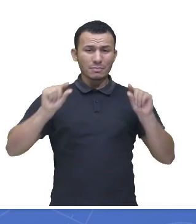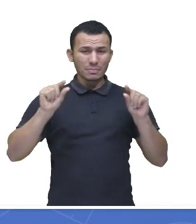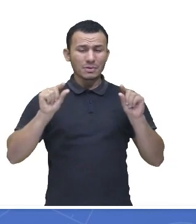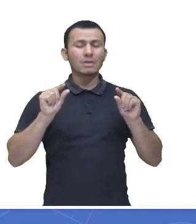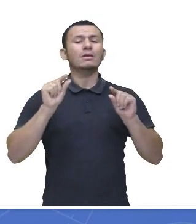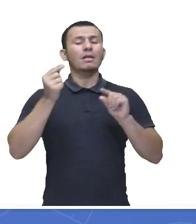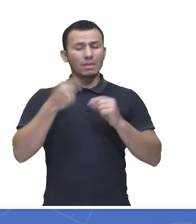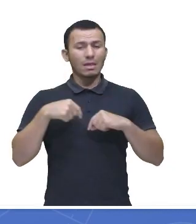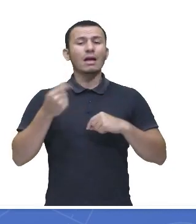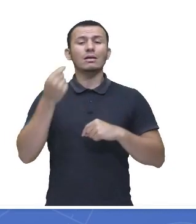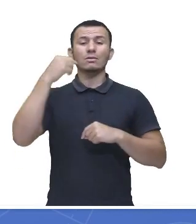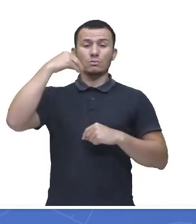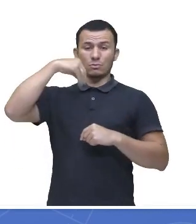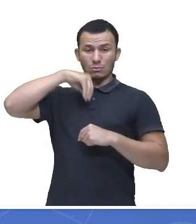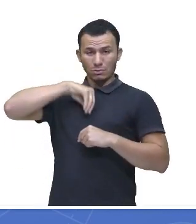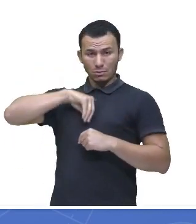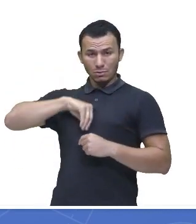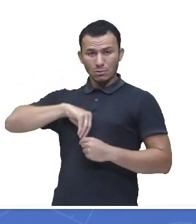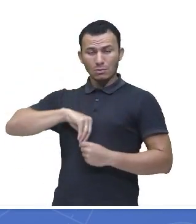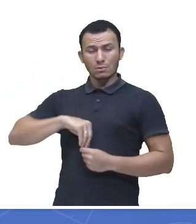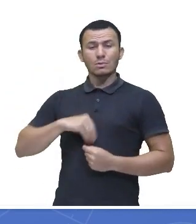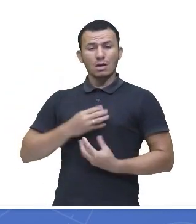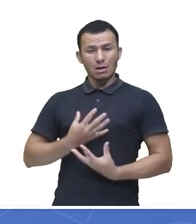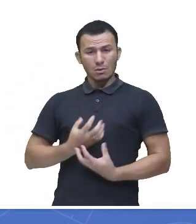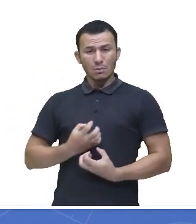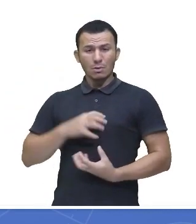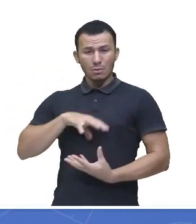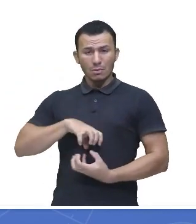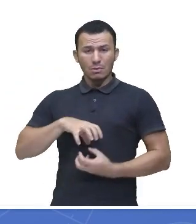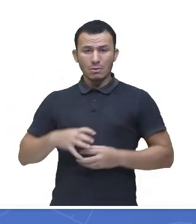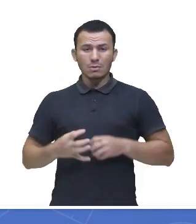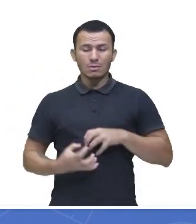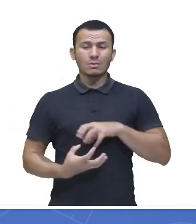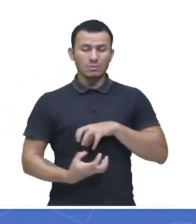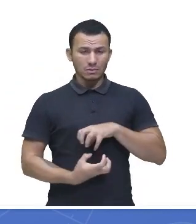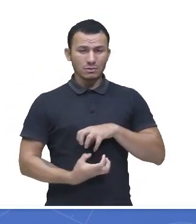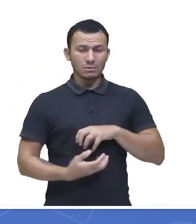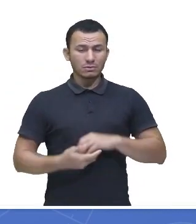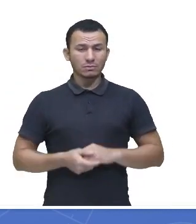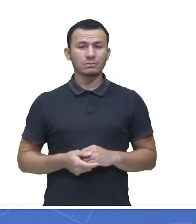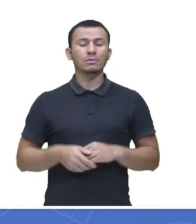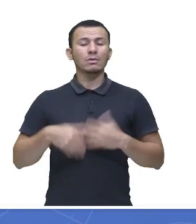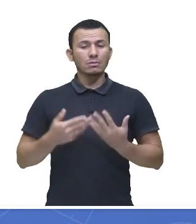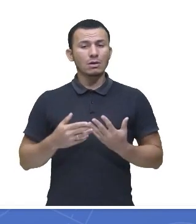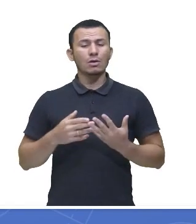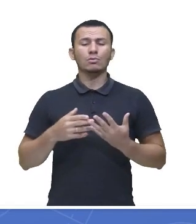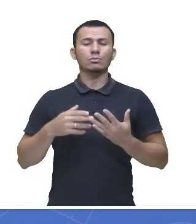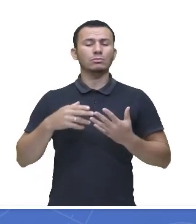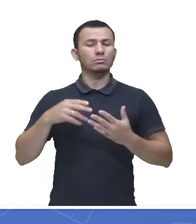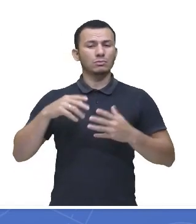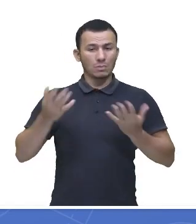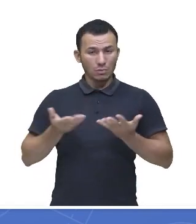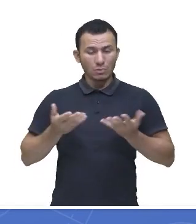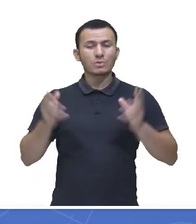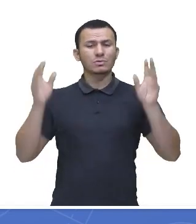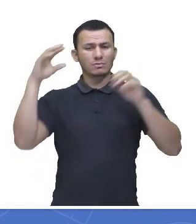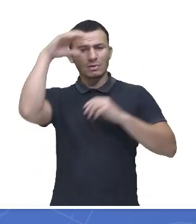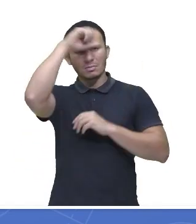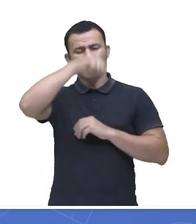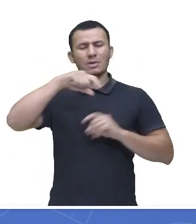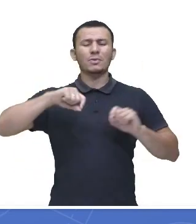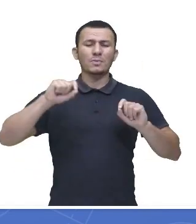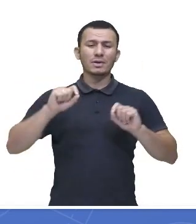ser assimilável, para que ele consiga ser absorvido pelo nosso intestino. Então, tudo que a gente vai ver no processo digestório é